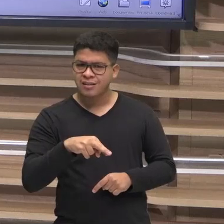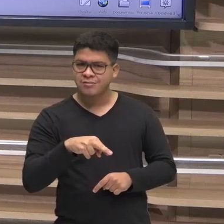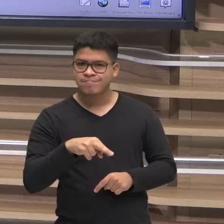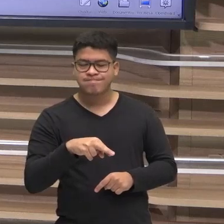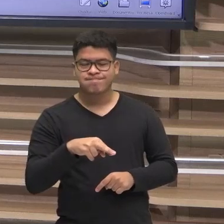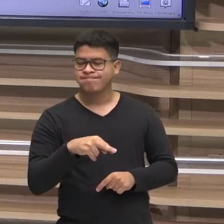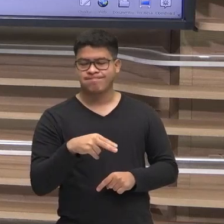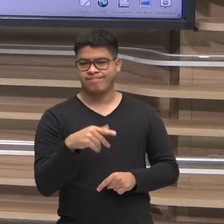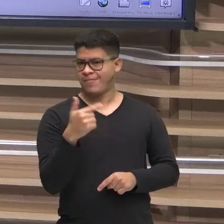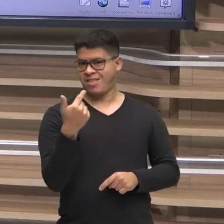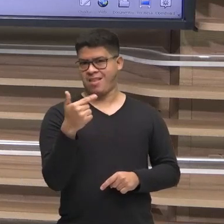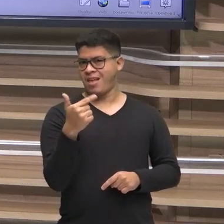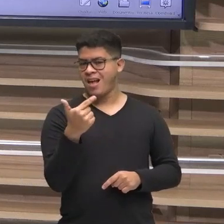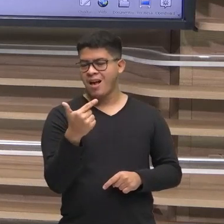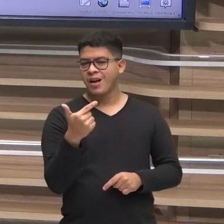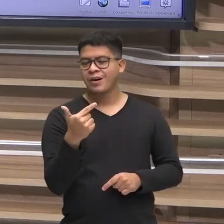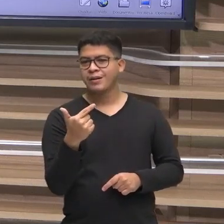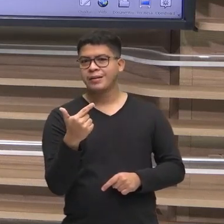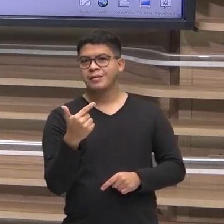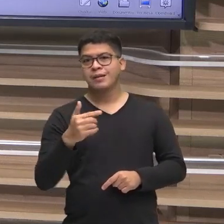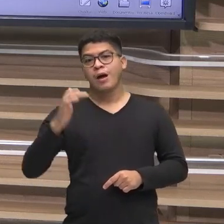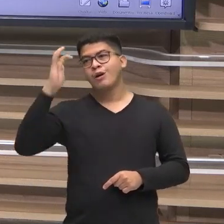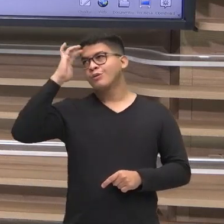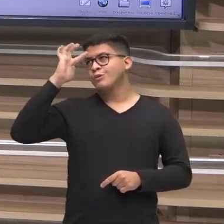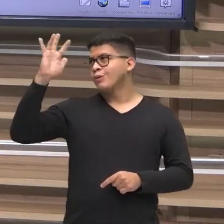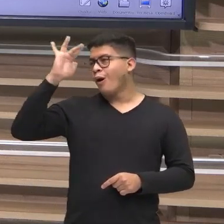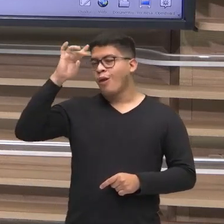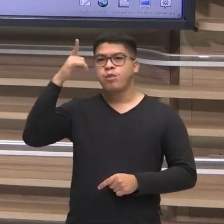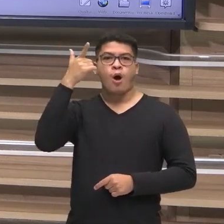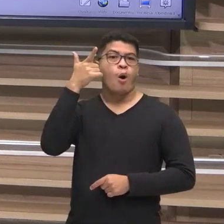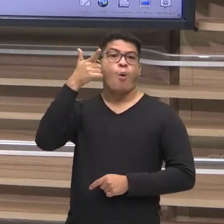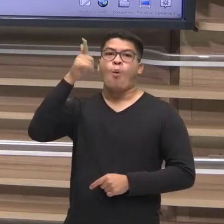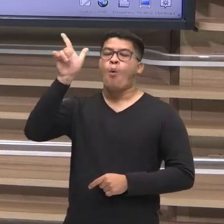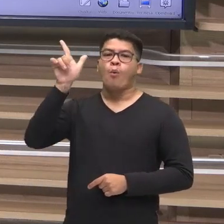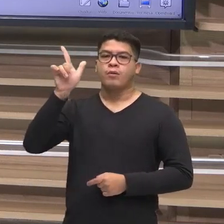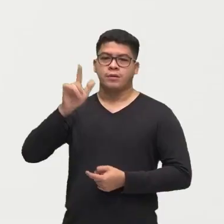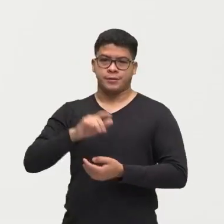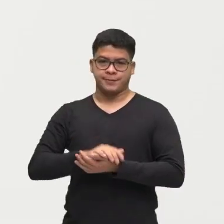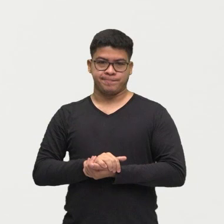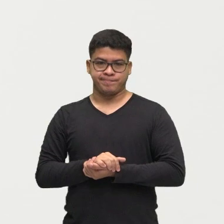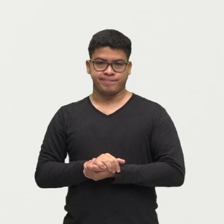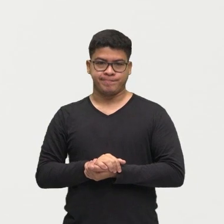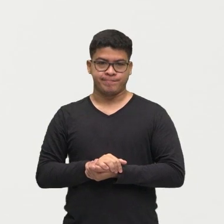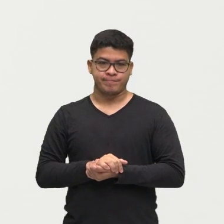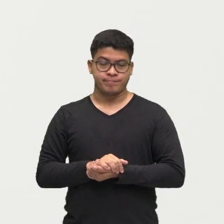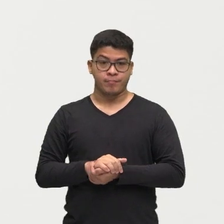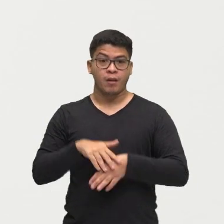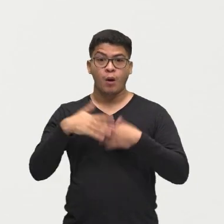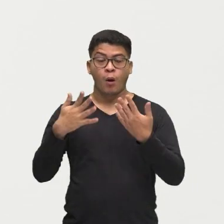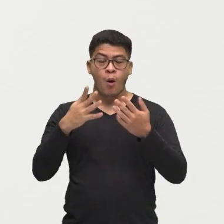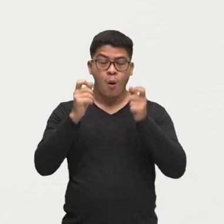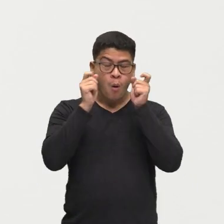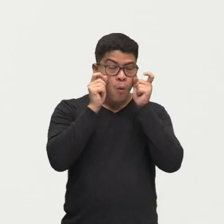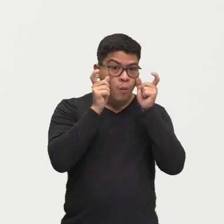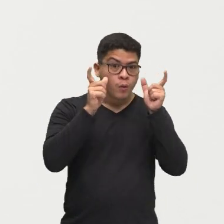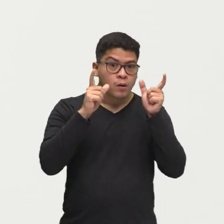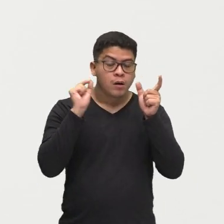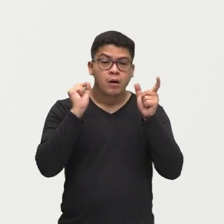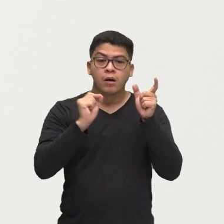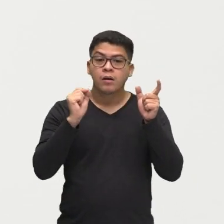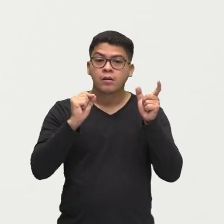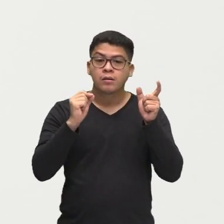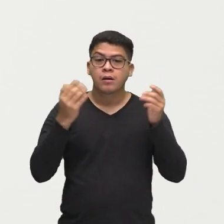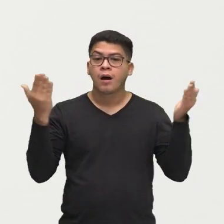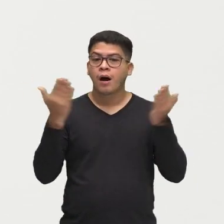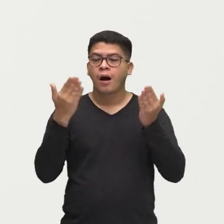Percebam que não. O sonho está aí em outro universo, em outro plano. Quando ele acorda, agora que estou